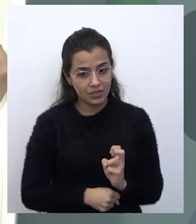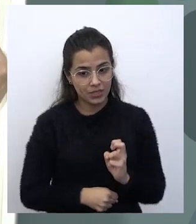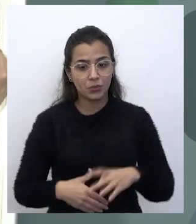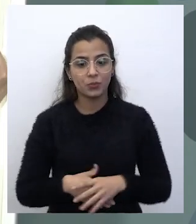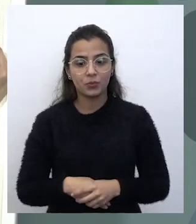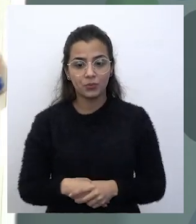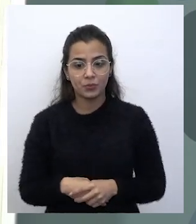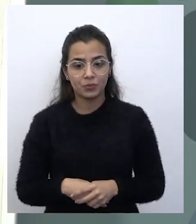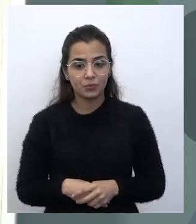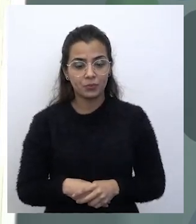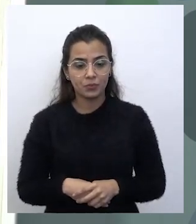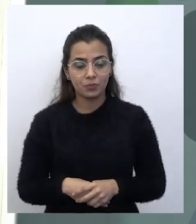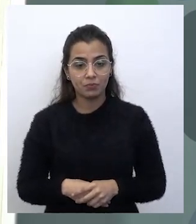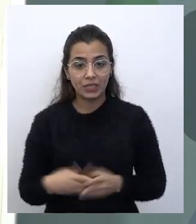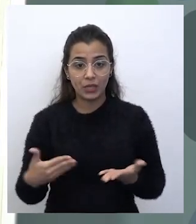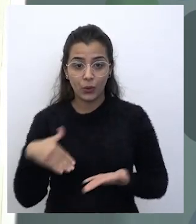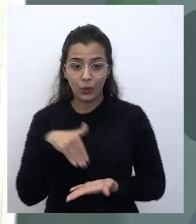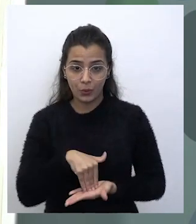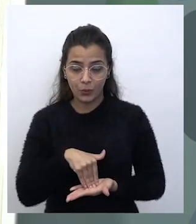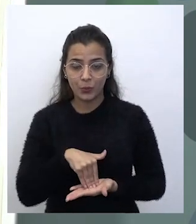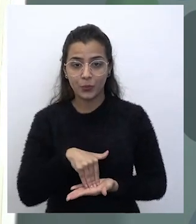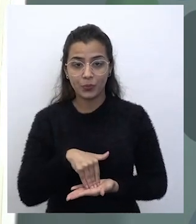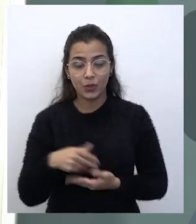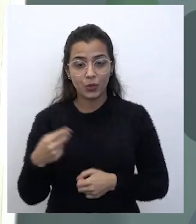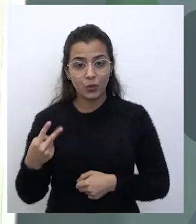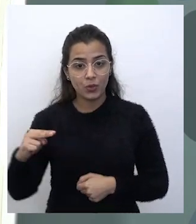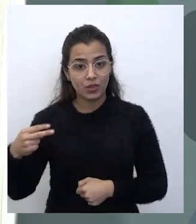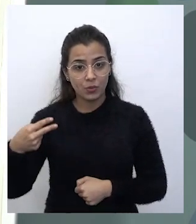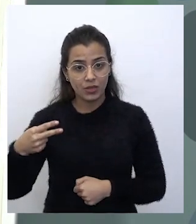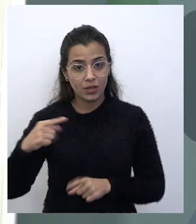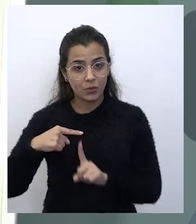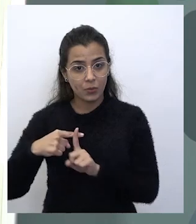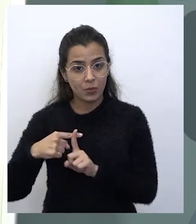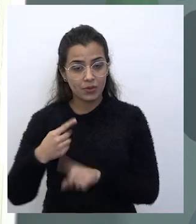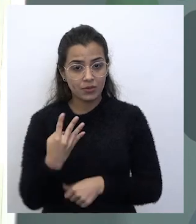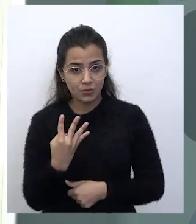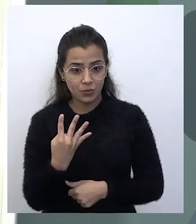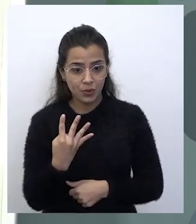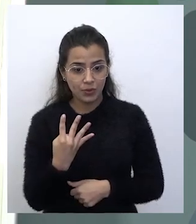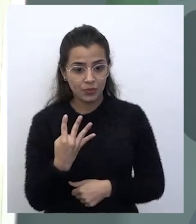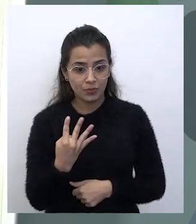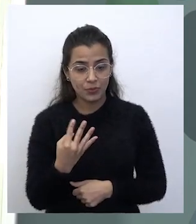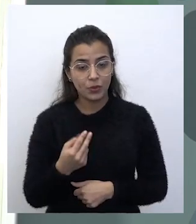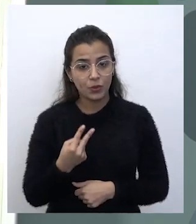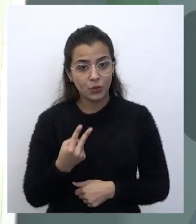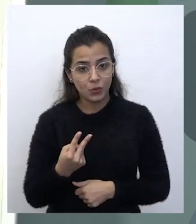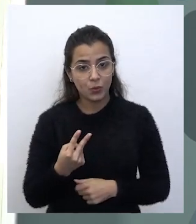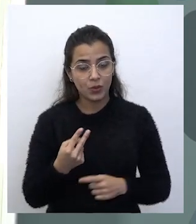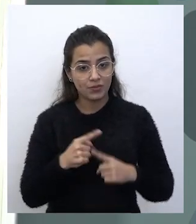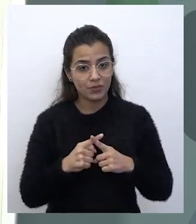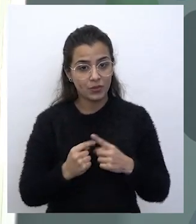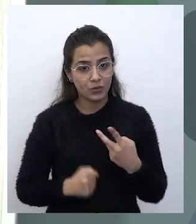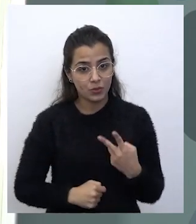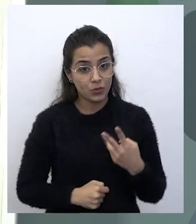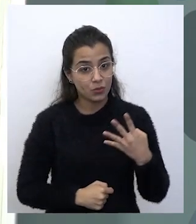ali. E agora de baixo, 2. 2 ao quadrado mais 4. 2 ao quadrado, 2 vezes 2, 4. 4